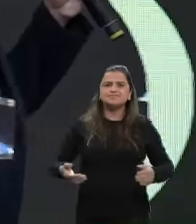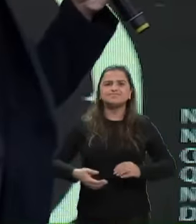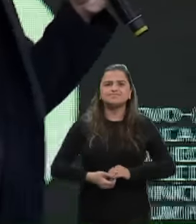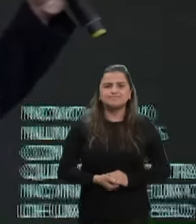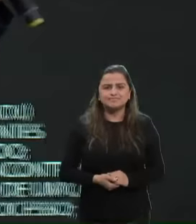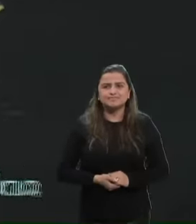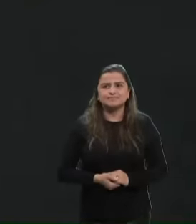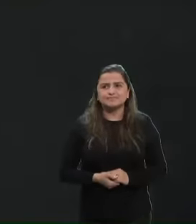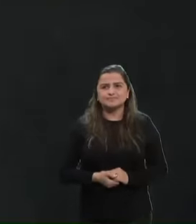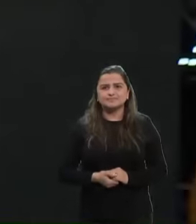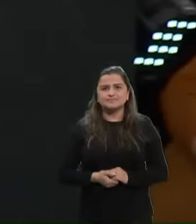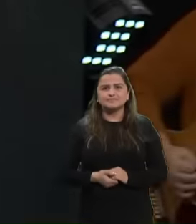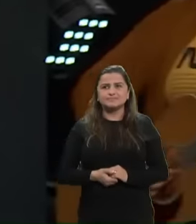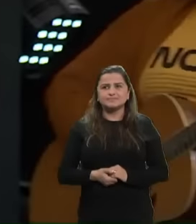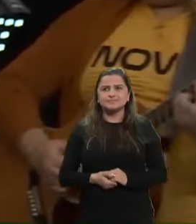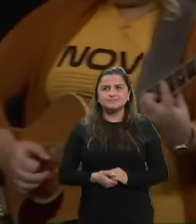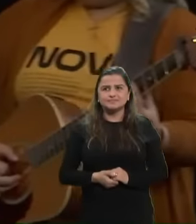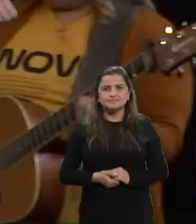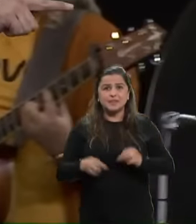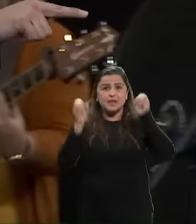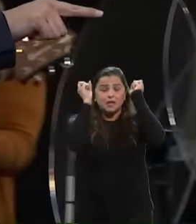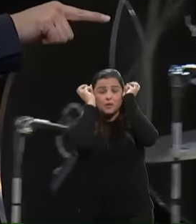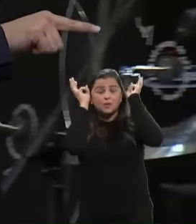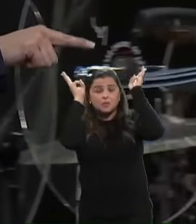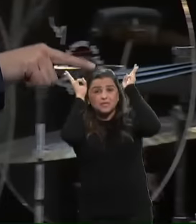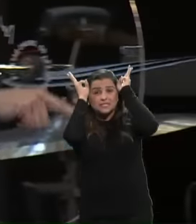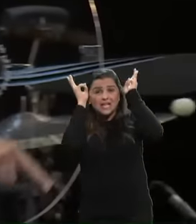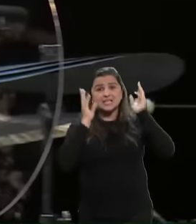O céu cantou a história de um homem.